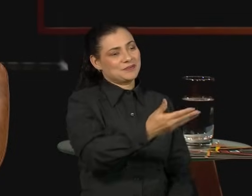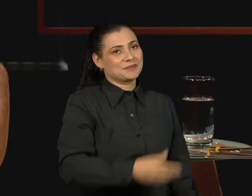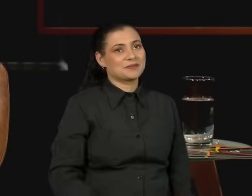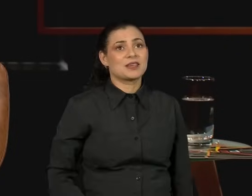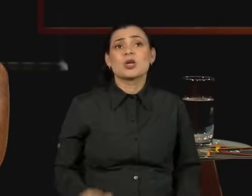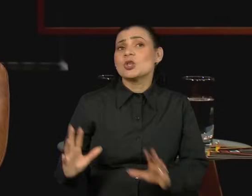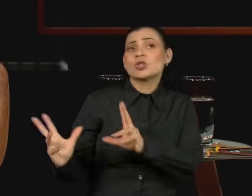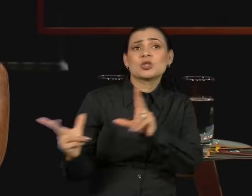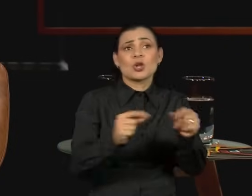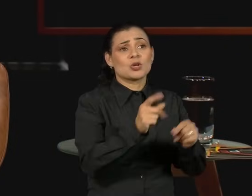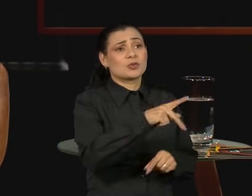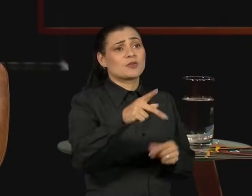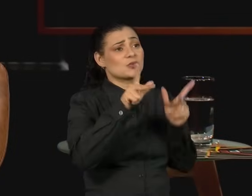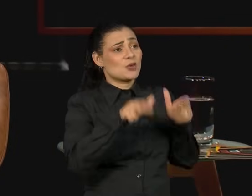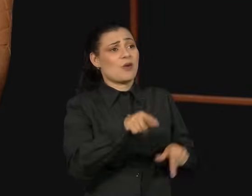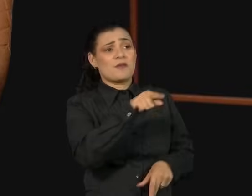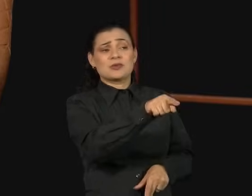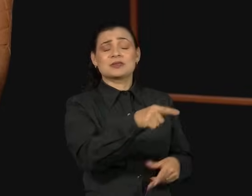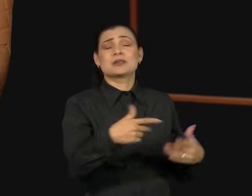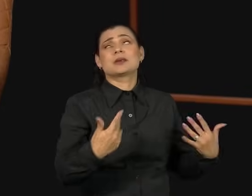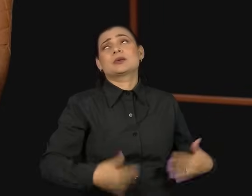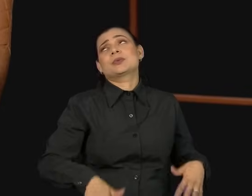os professores fossem como você.